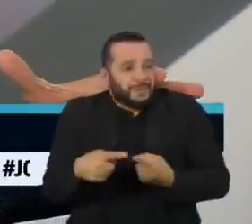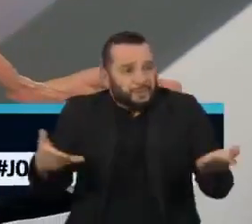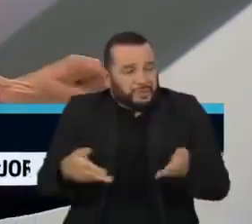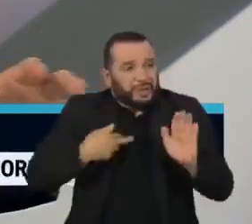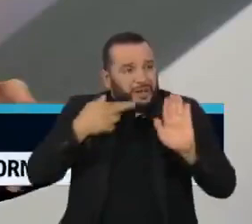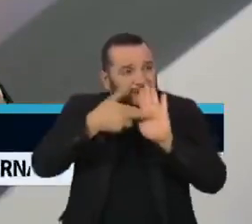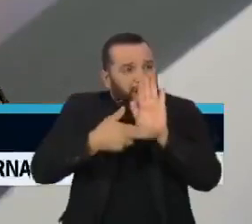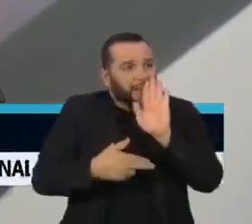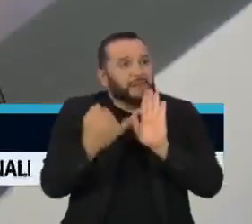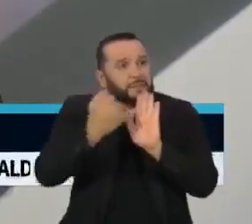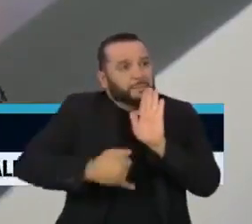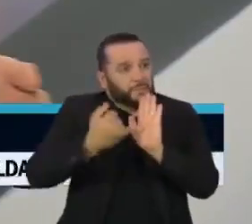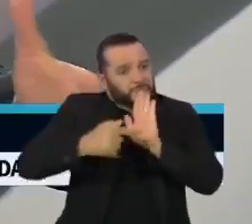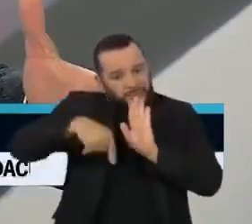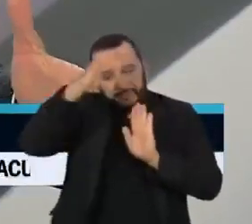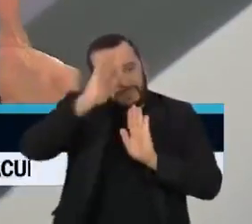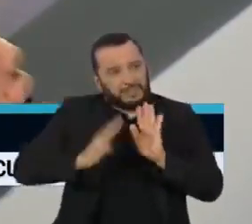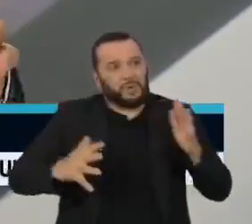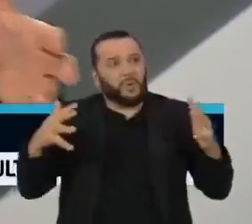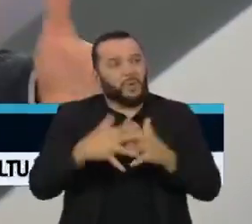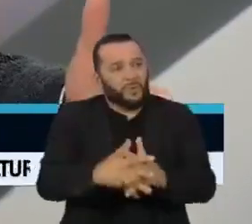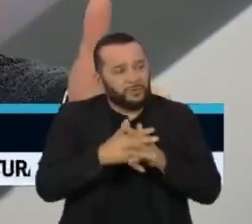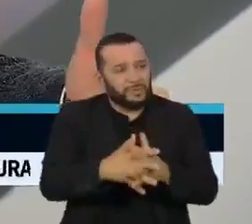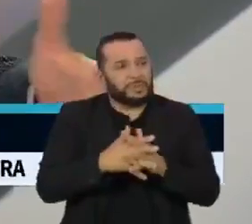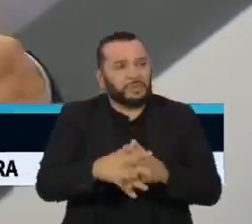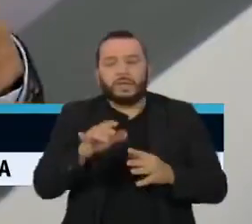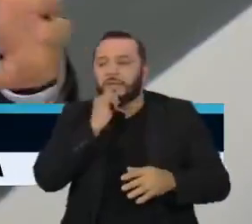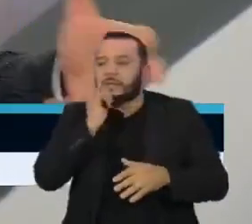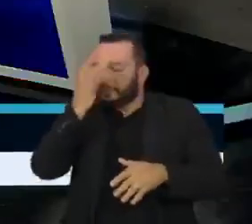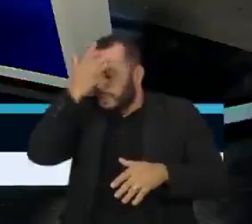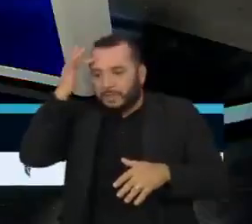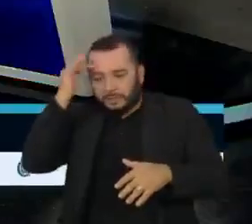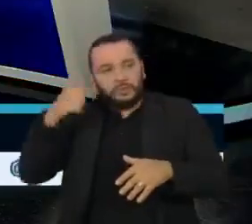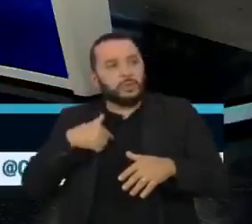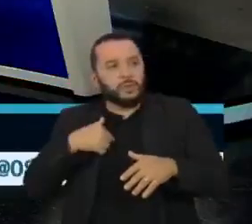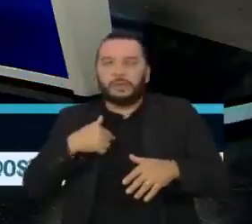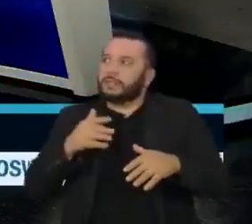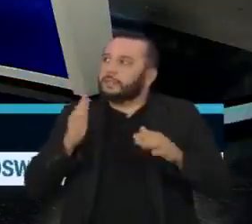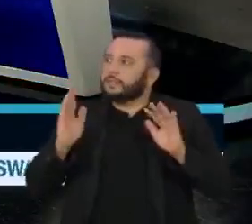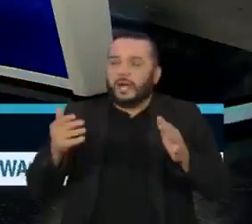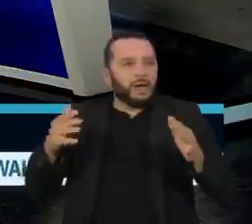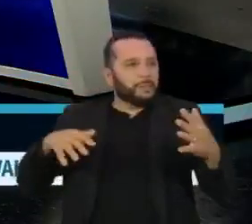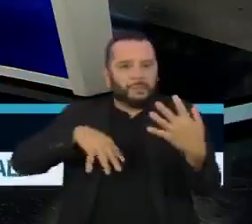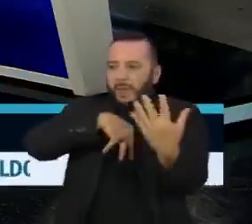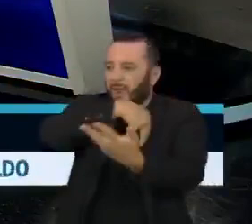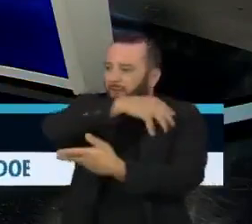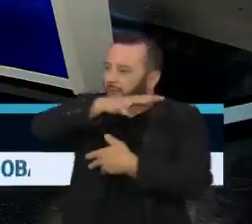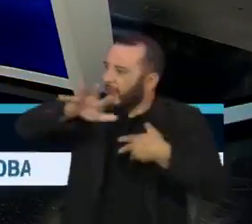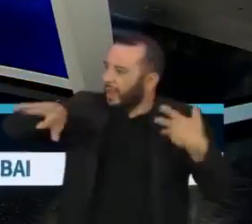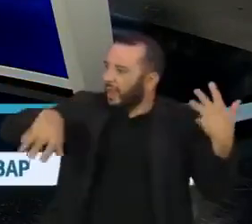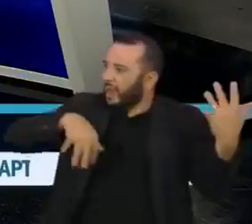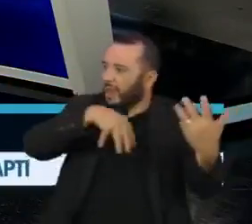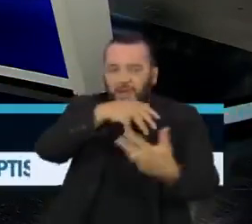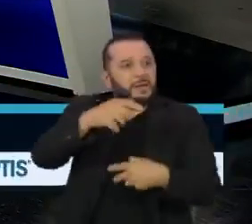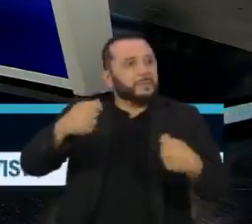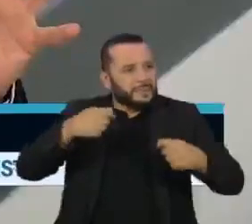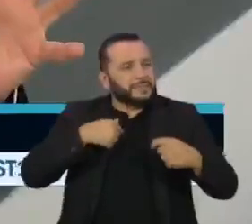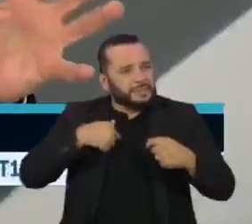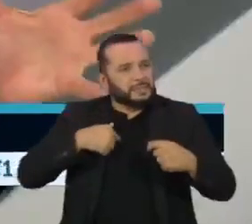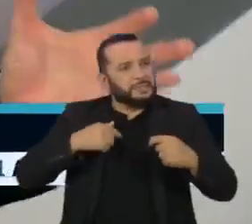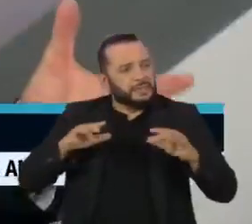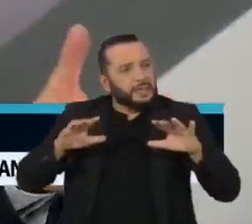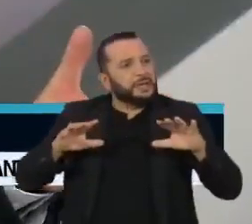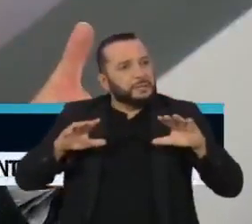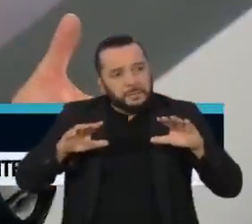confusão. É um sujeito que foi atropelado, que está todo machucado, você tem que ter todo o cuidado para mexer e